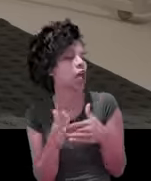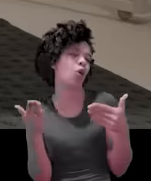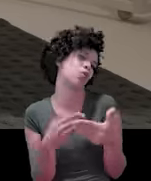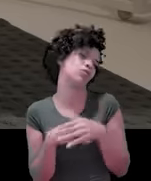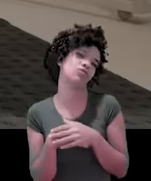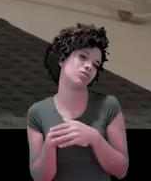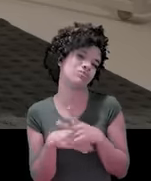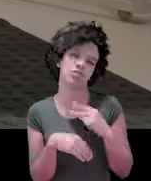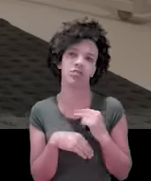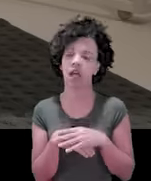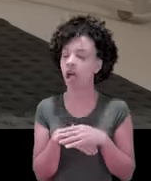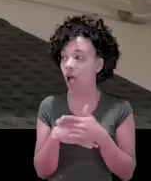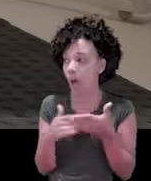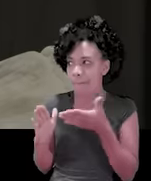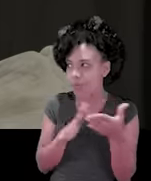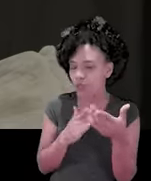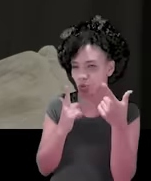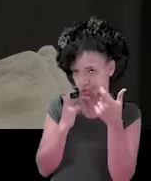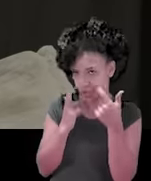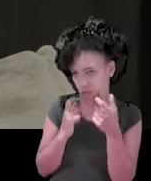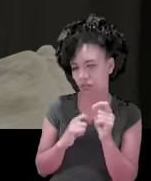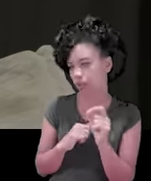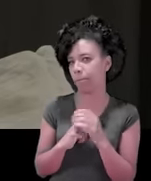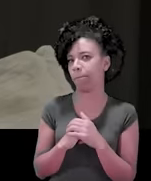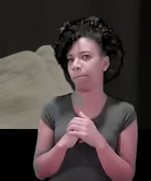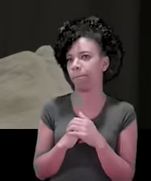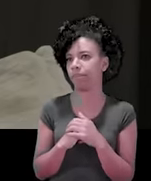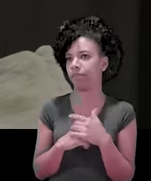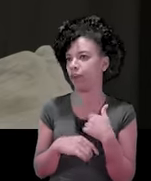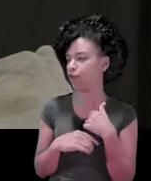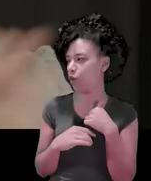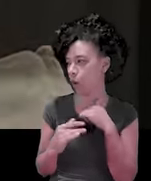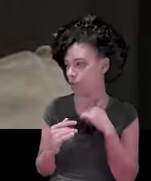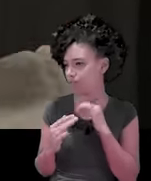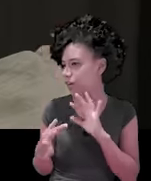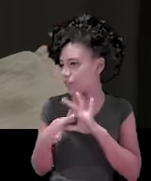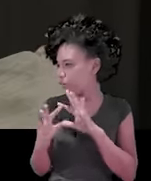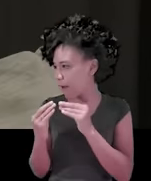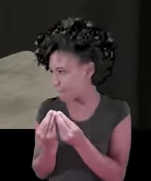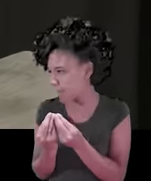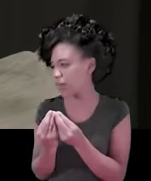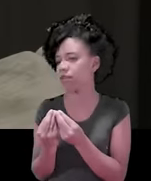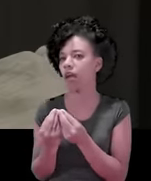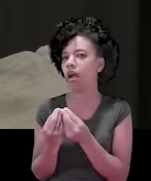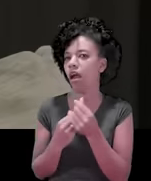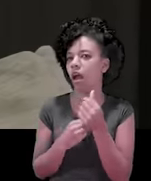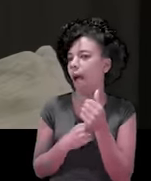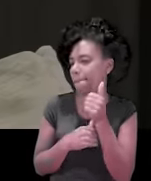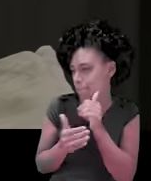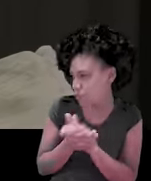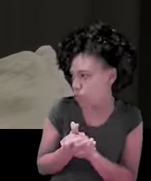hoje o cara eu momento que eu chorei no momento que eu sou muito ligado a minha família minha esposa tá aqui meu filho